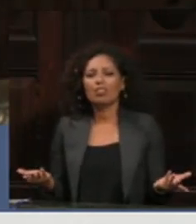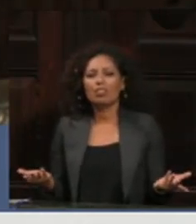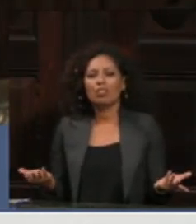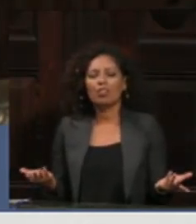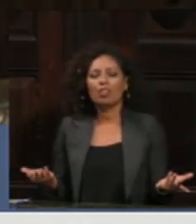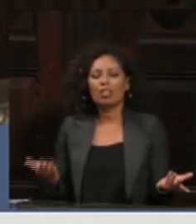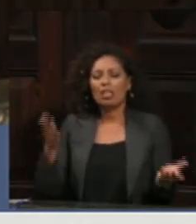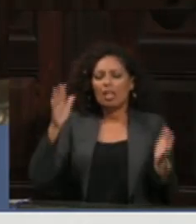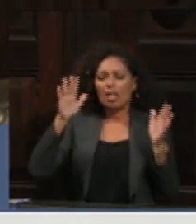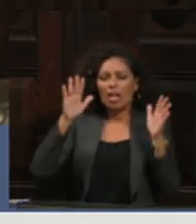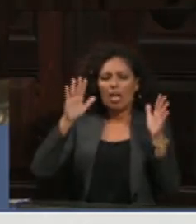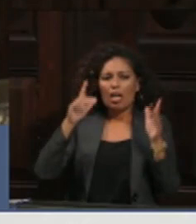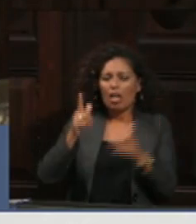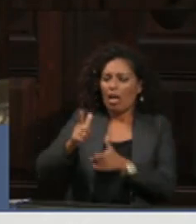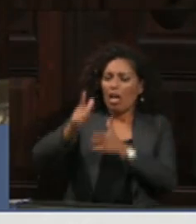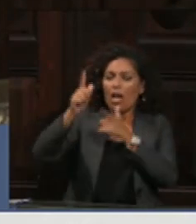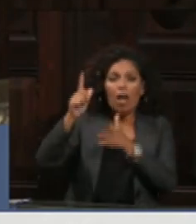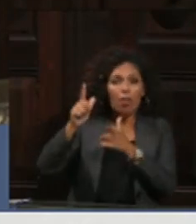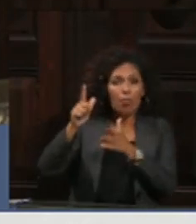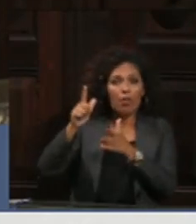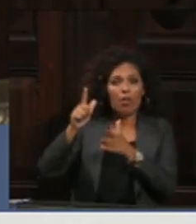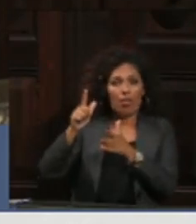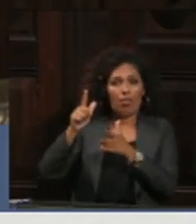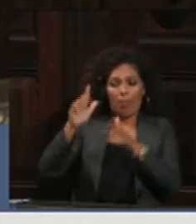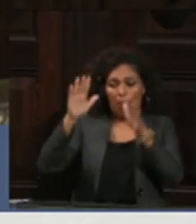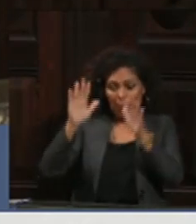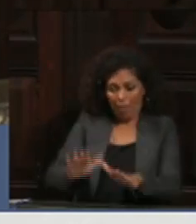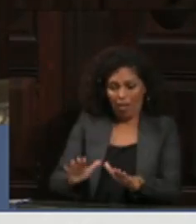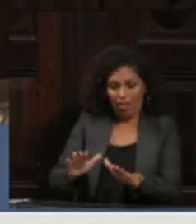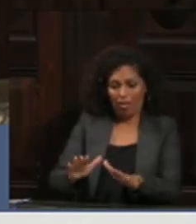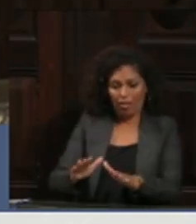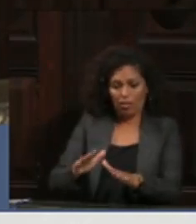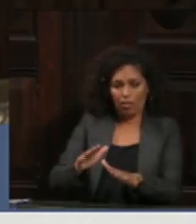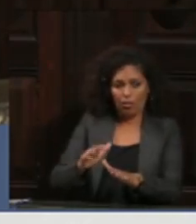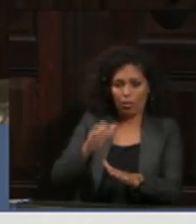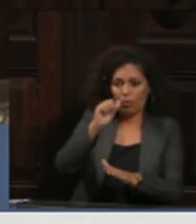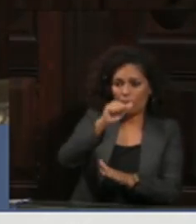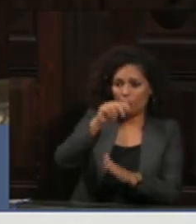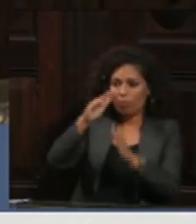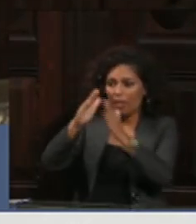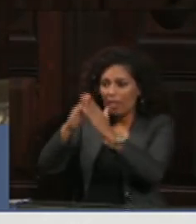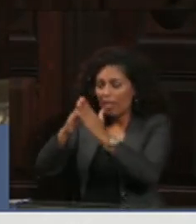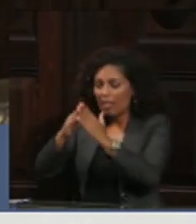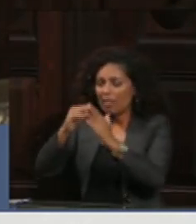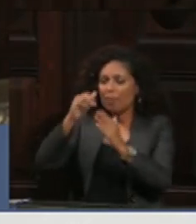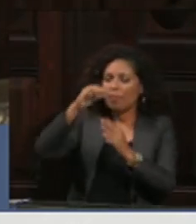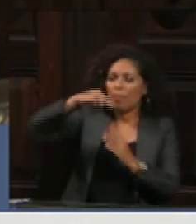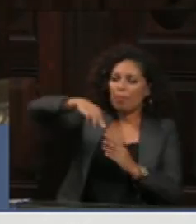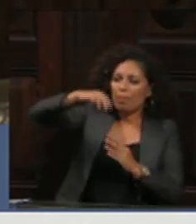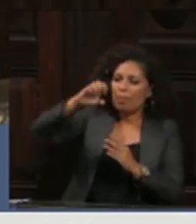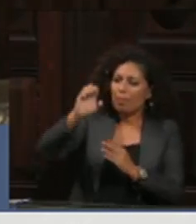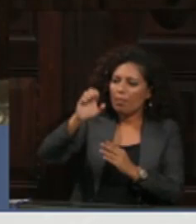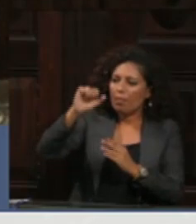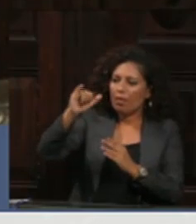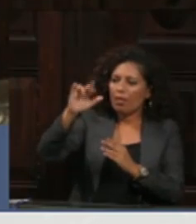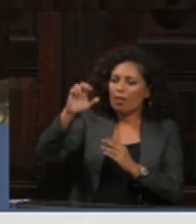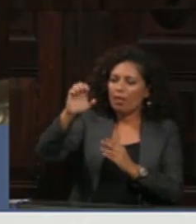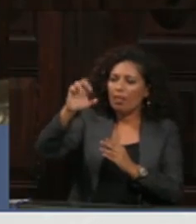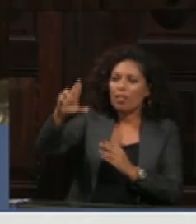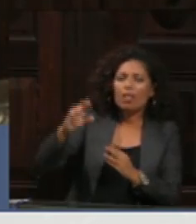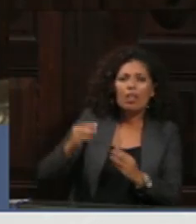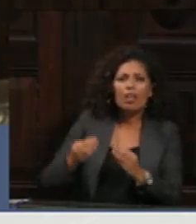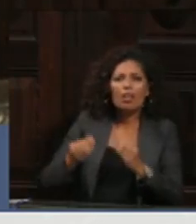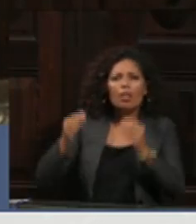acondicionada num apartamento no Meia por tanto tempo? Concedo a